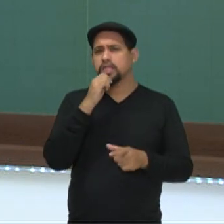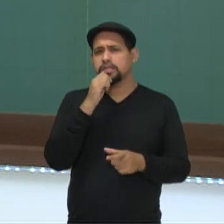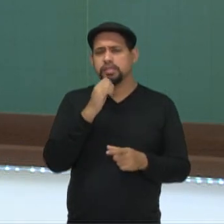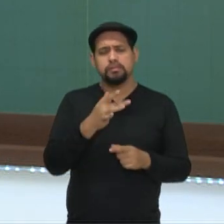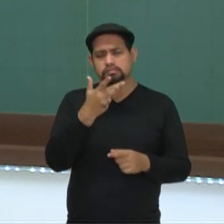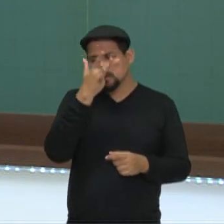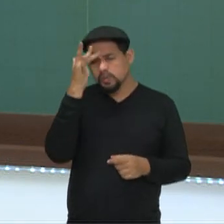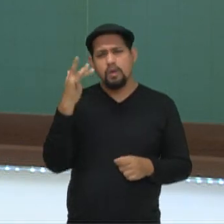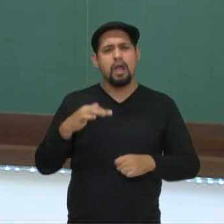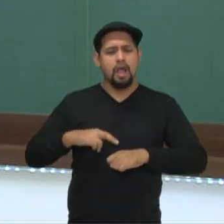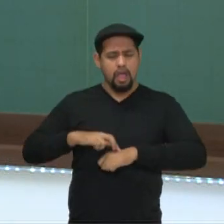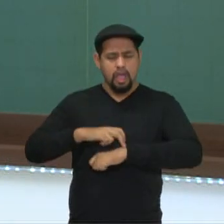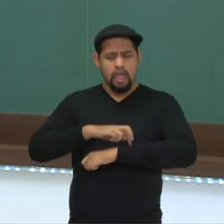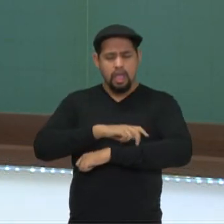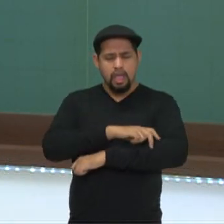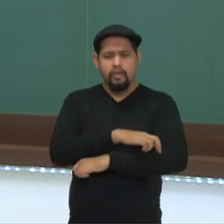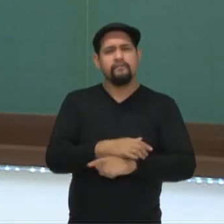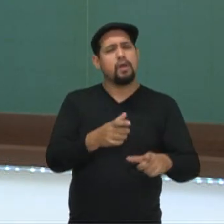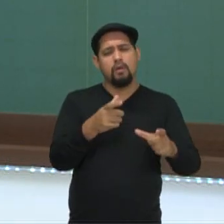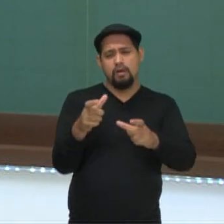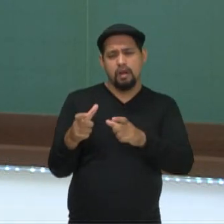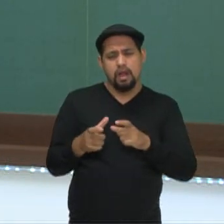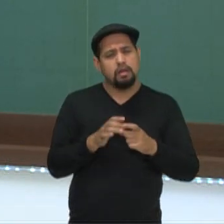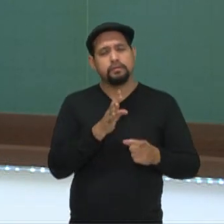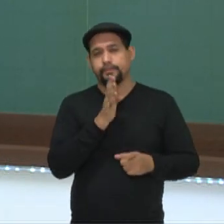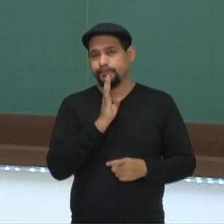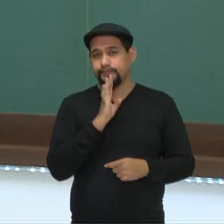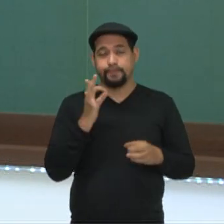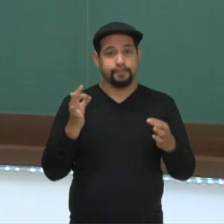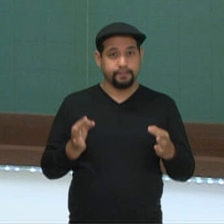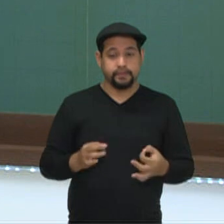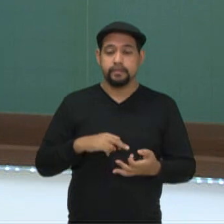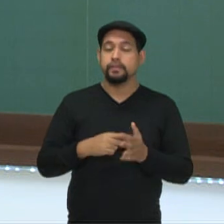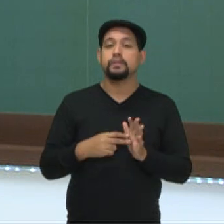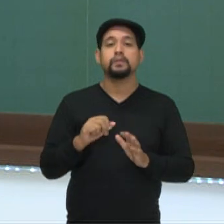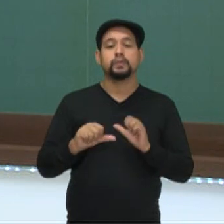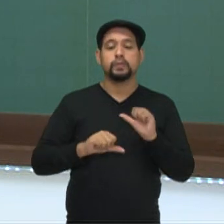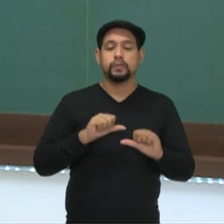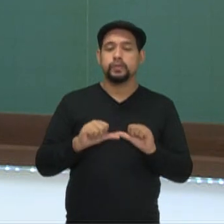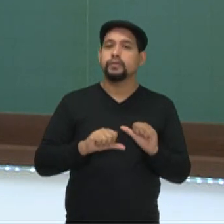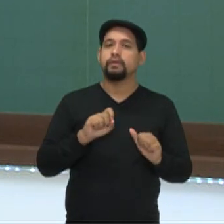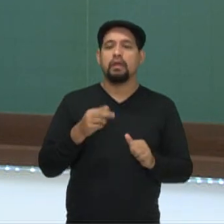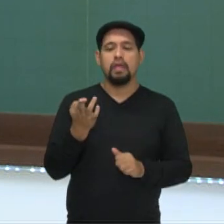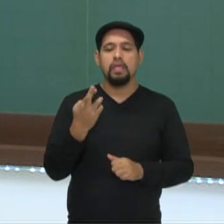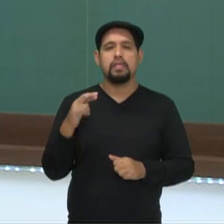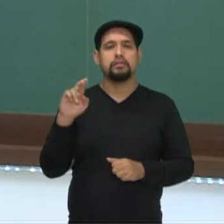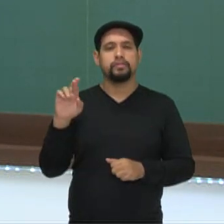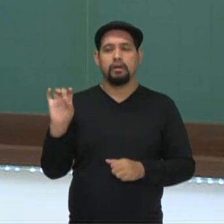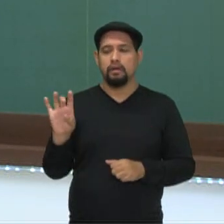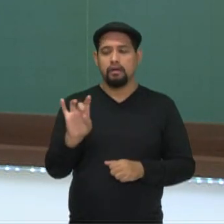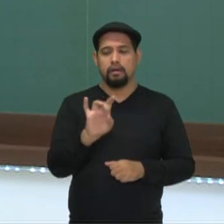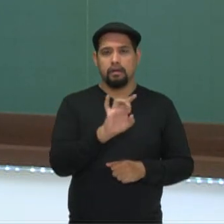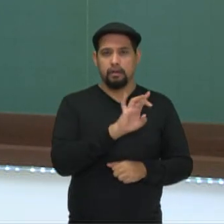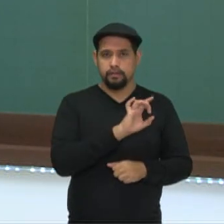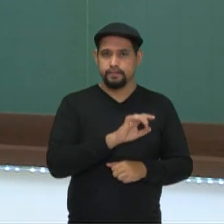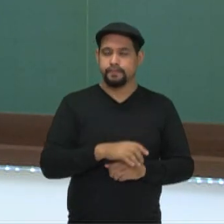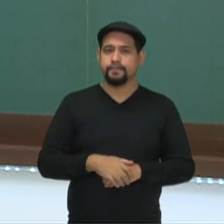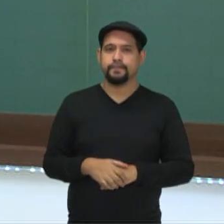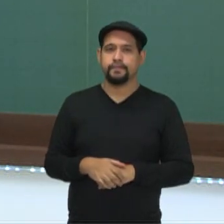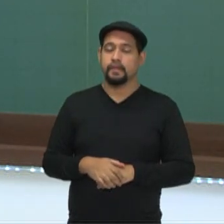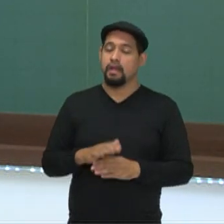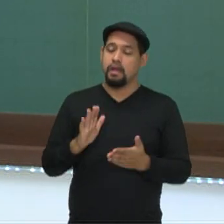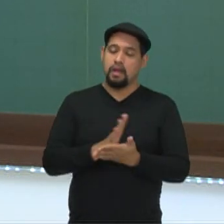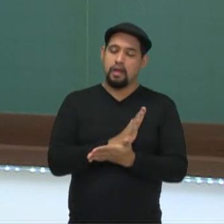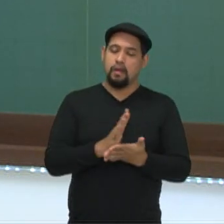as pessoas caminham, vão até esse lugar para conhecer. E isso varia de religião para religião. Para